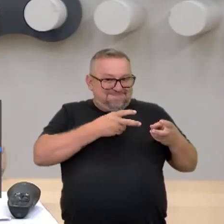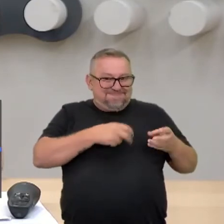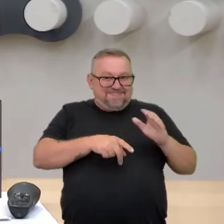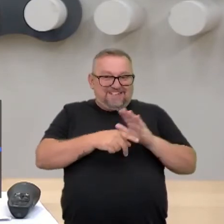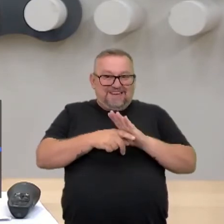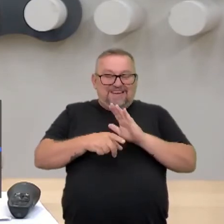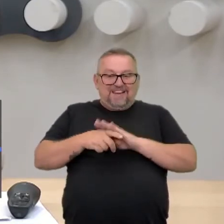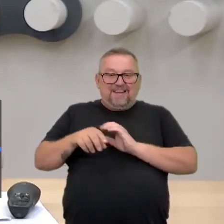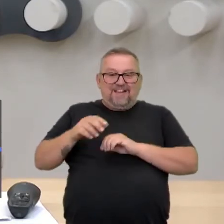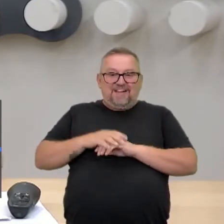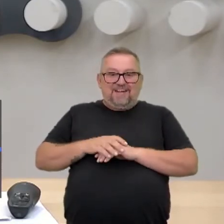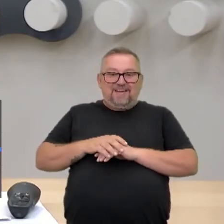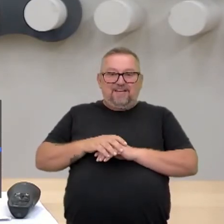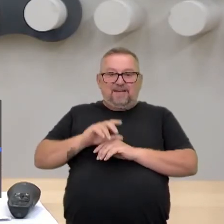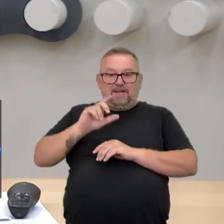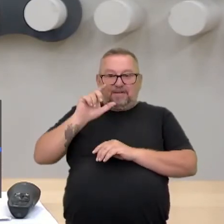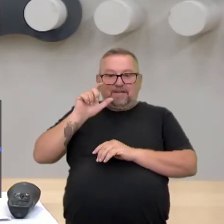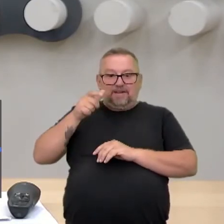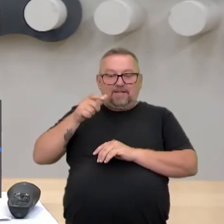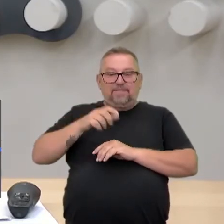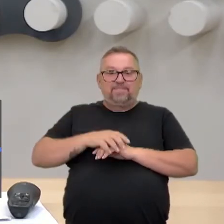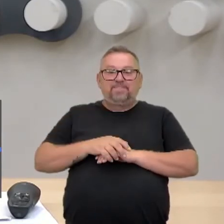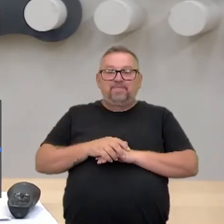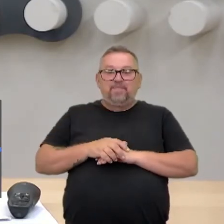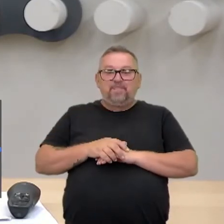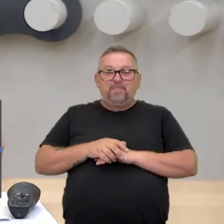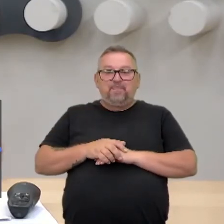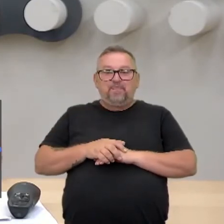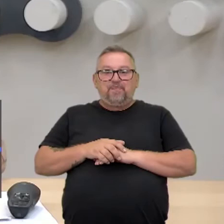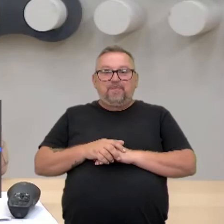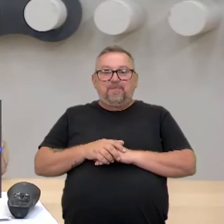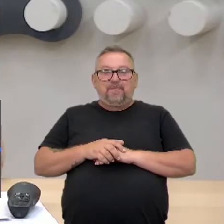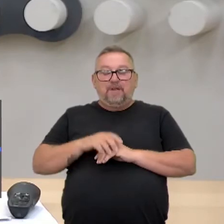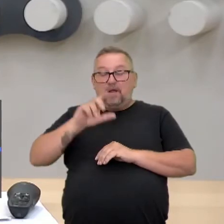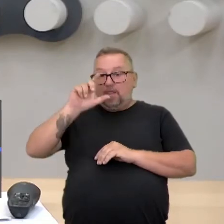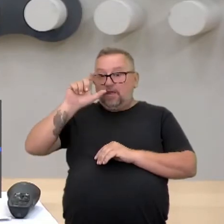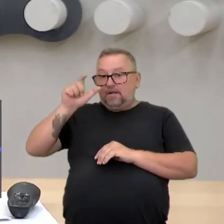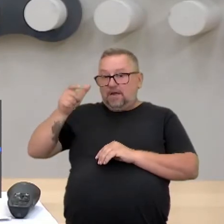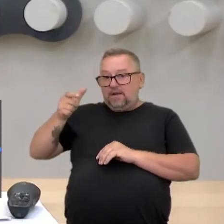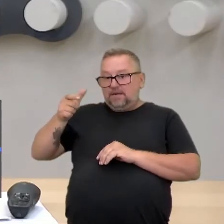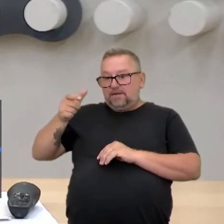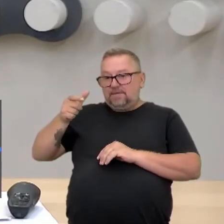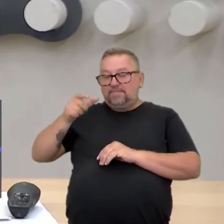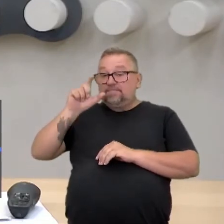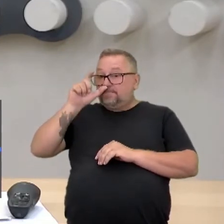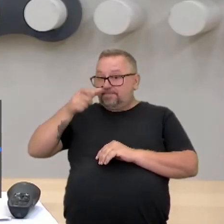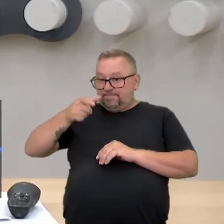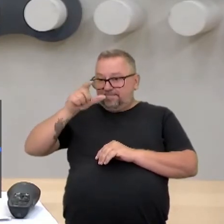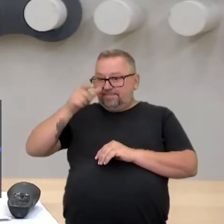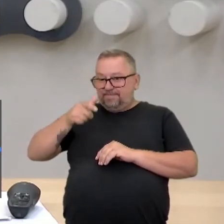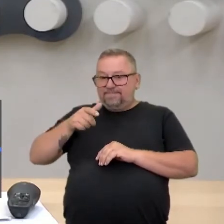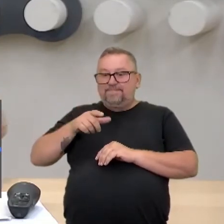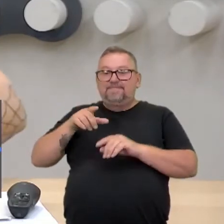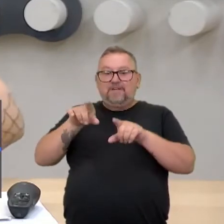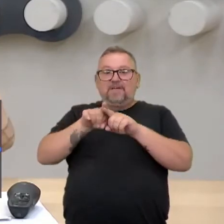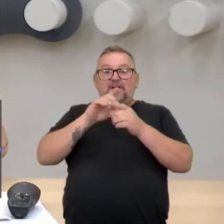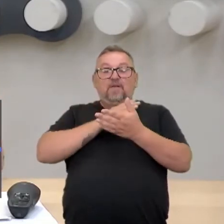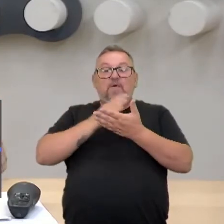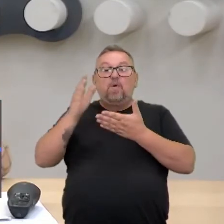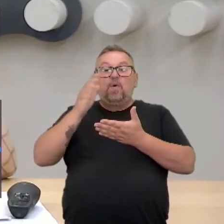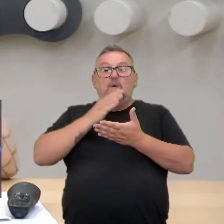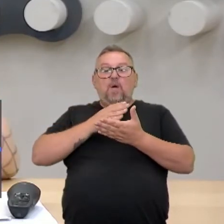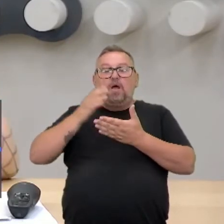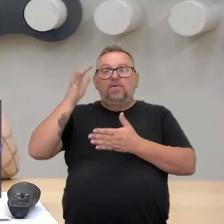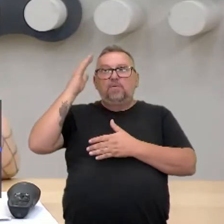na fonte das ideias de Platão né E aí o de eckhart né ele começa a sua